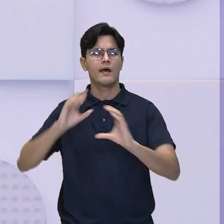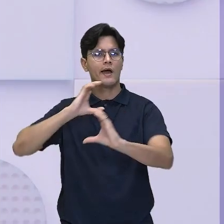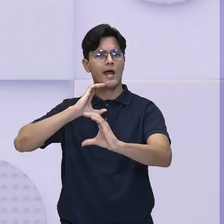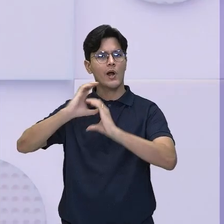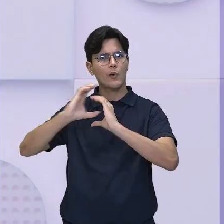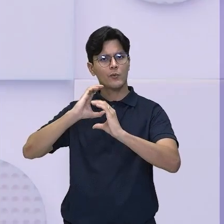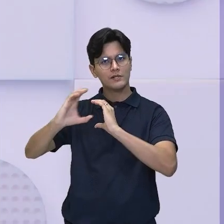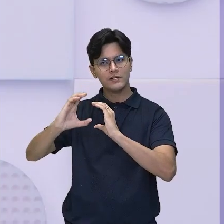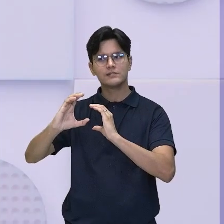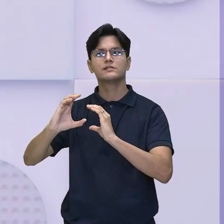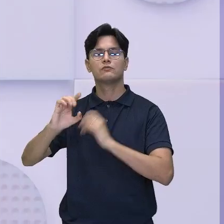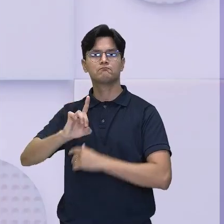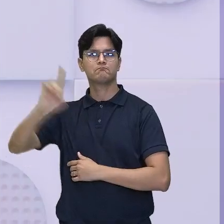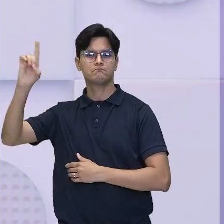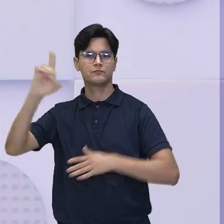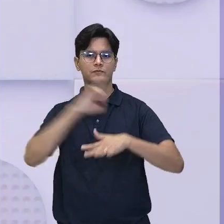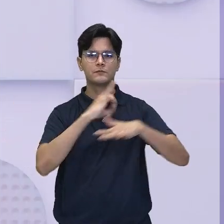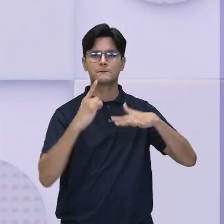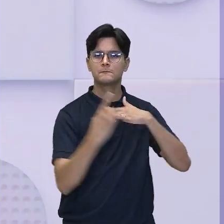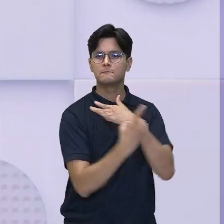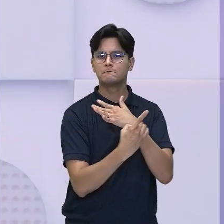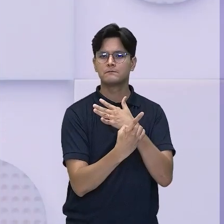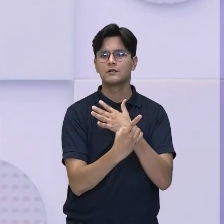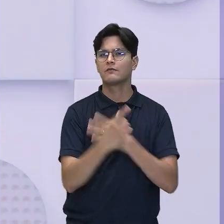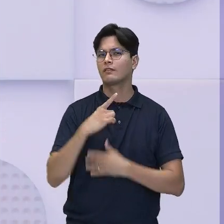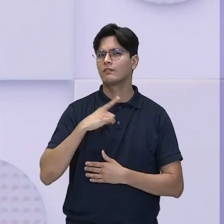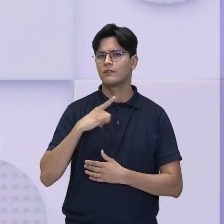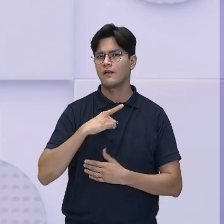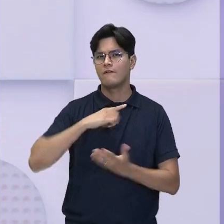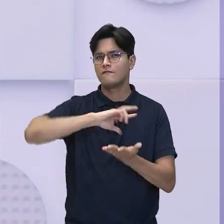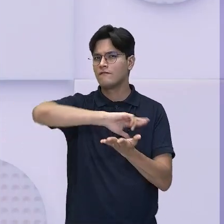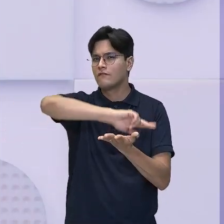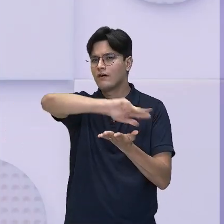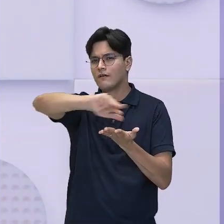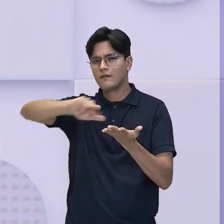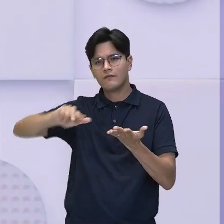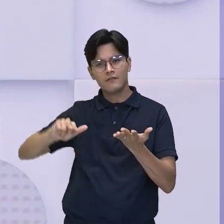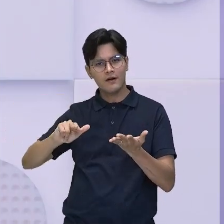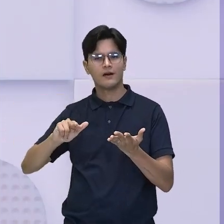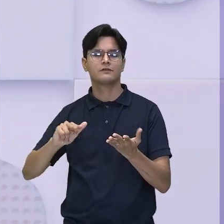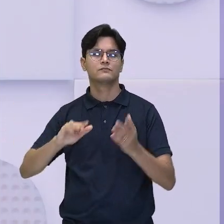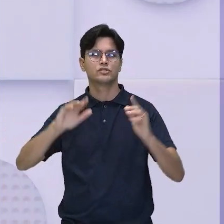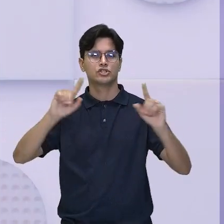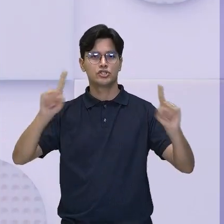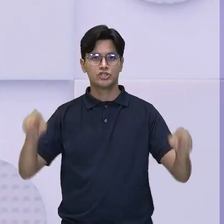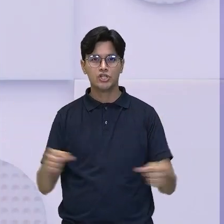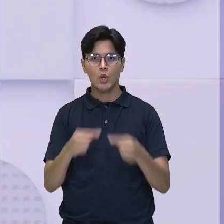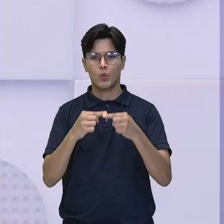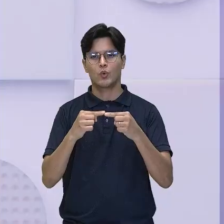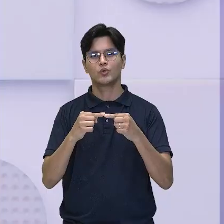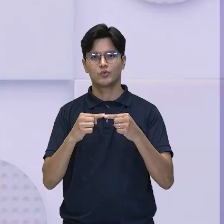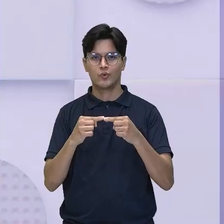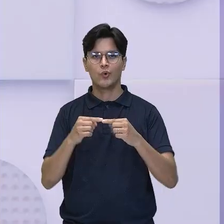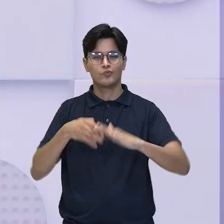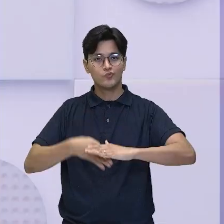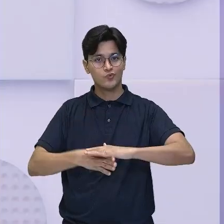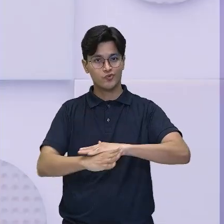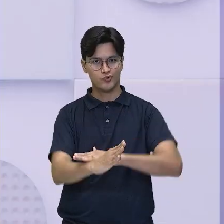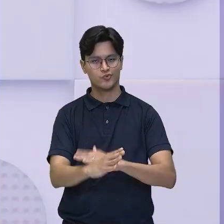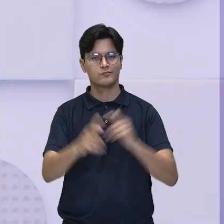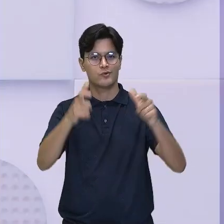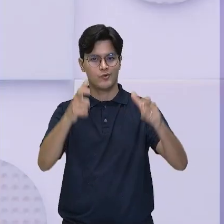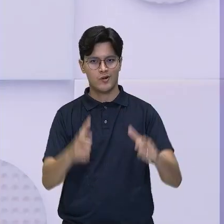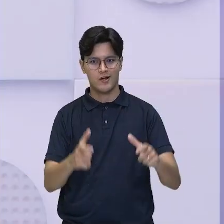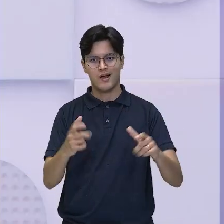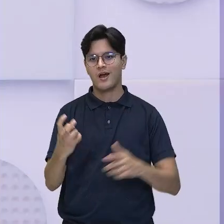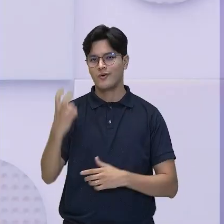com a divindade, ela sempre vai variar, obedecendo sempre os costumes locais daquela dita